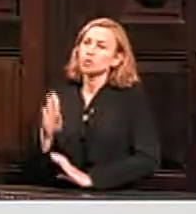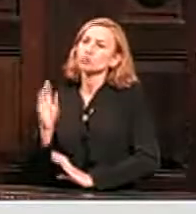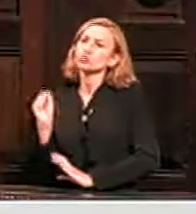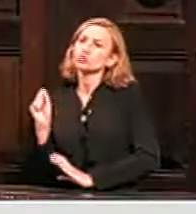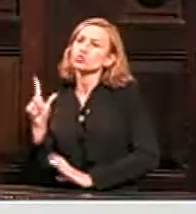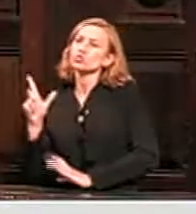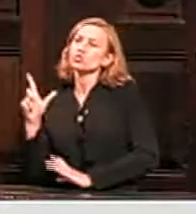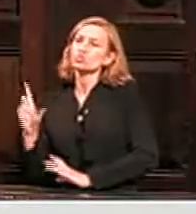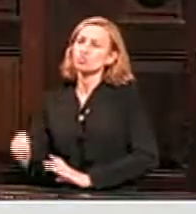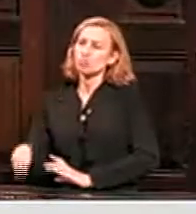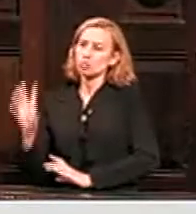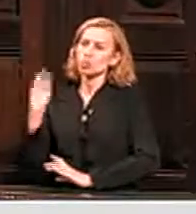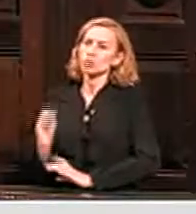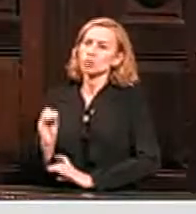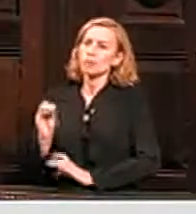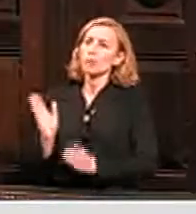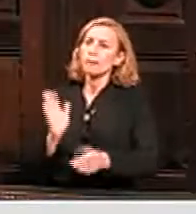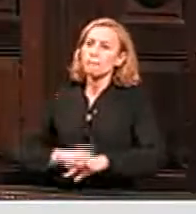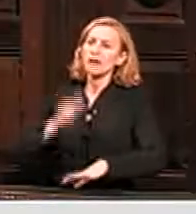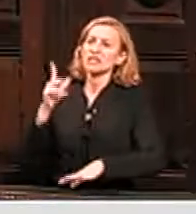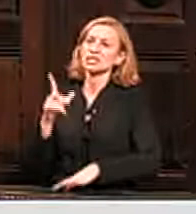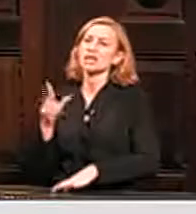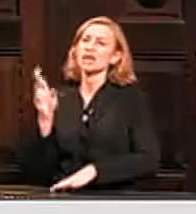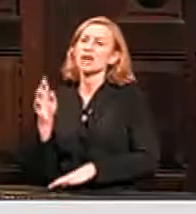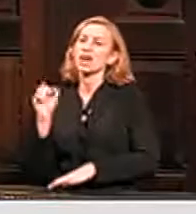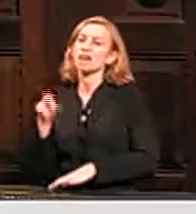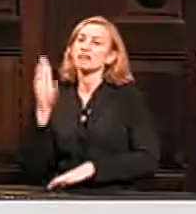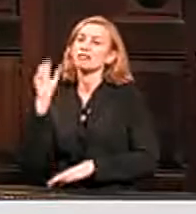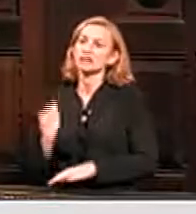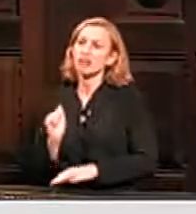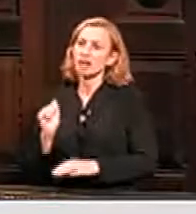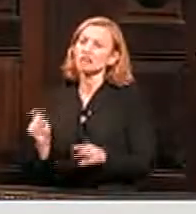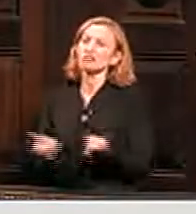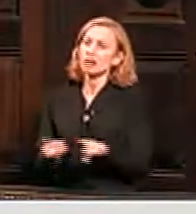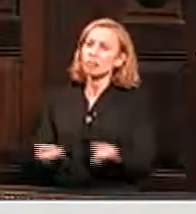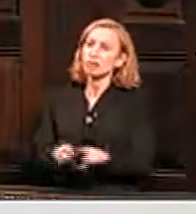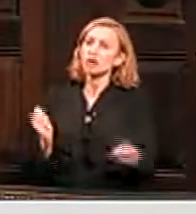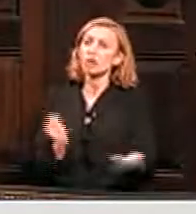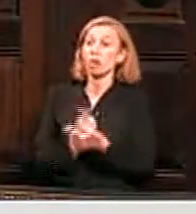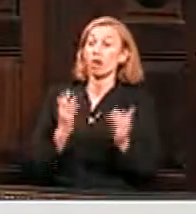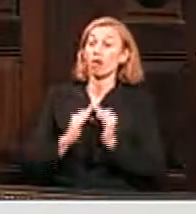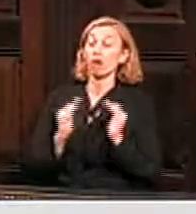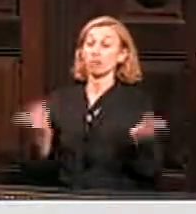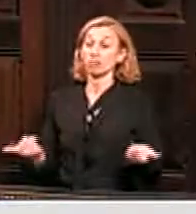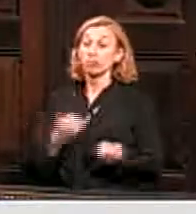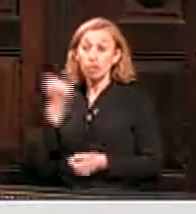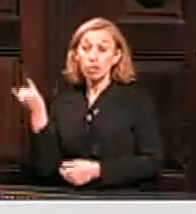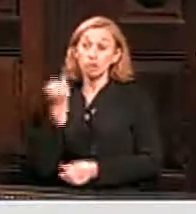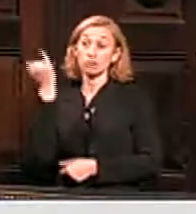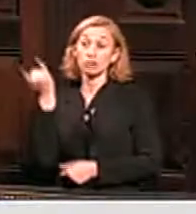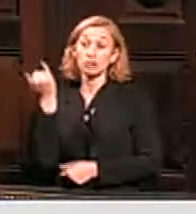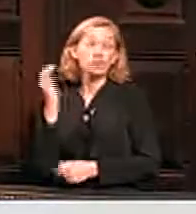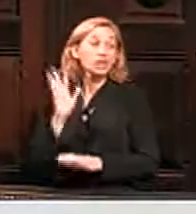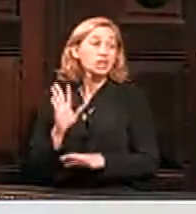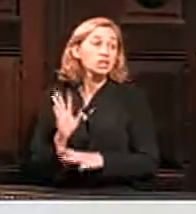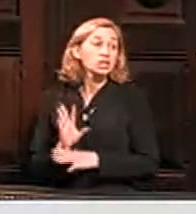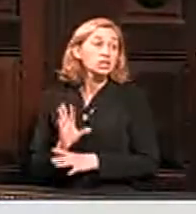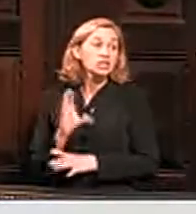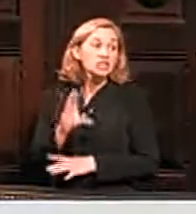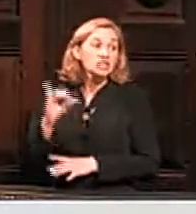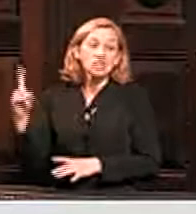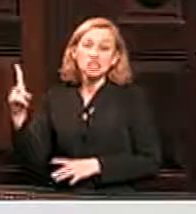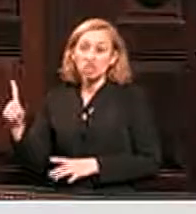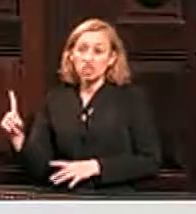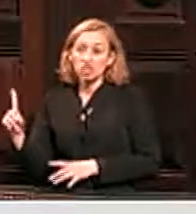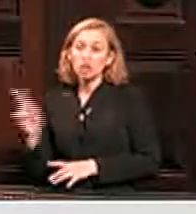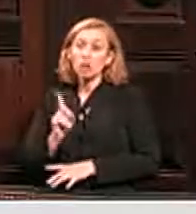mais renda e patrimônio, porque isso é uma tributação mais progressiva, que incide não sobre a produção